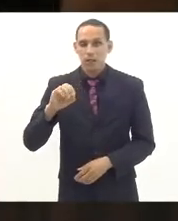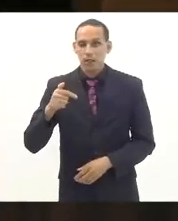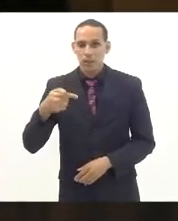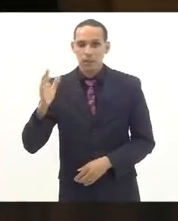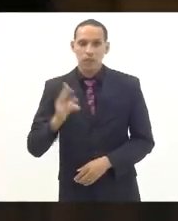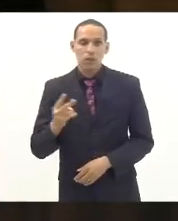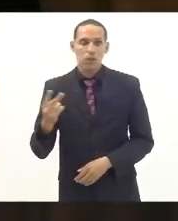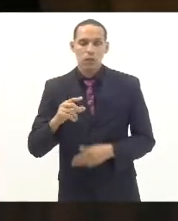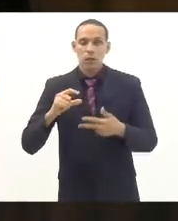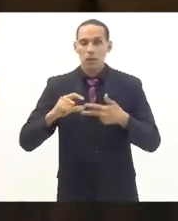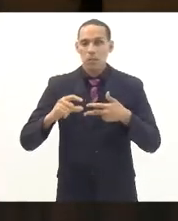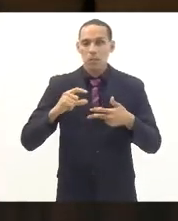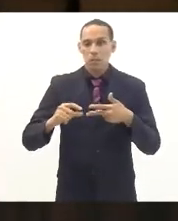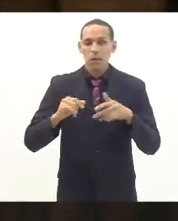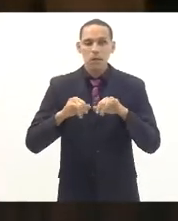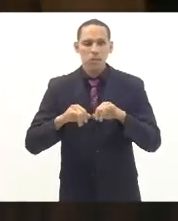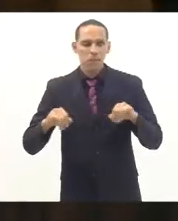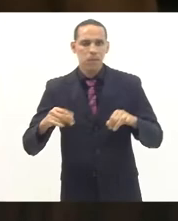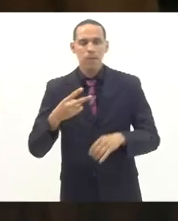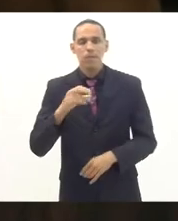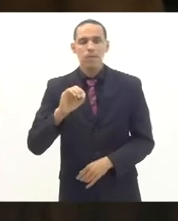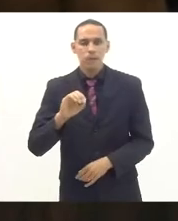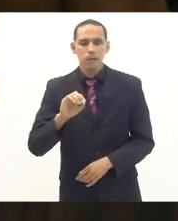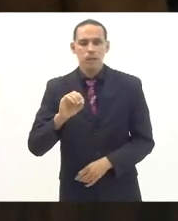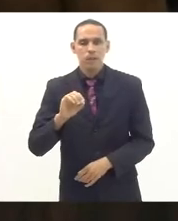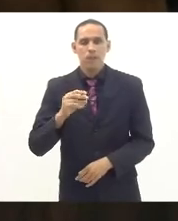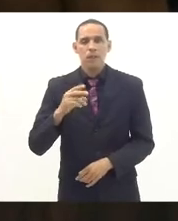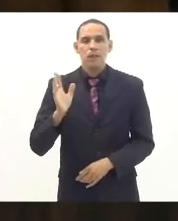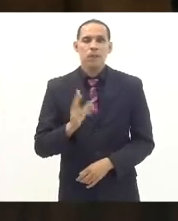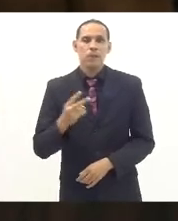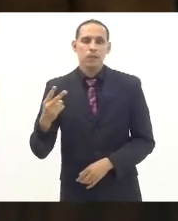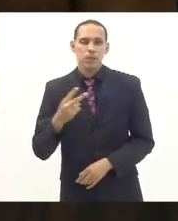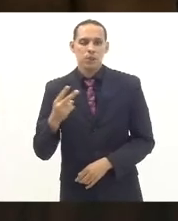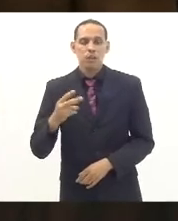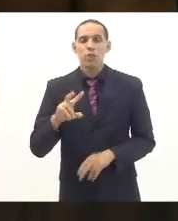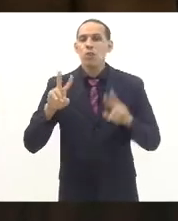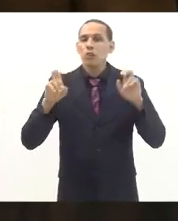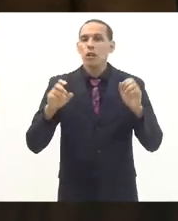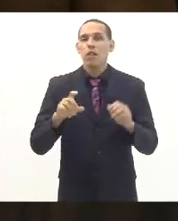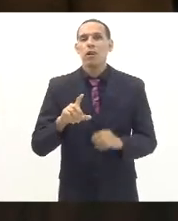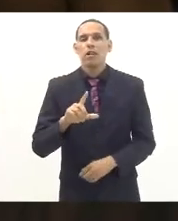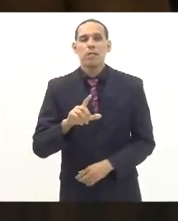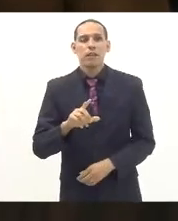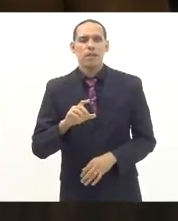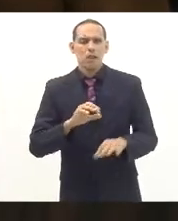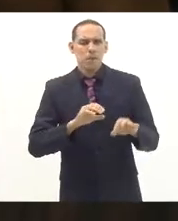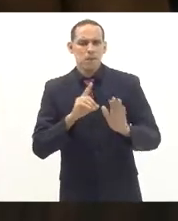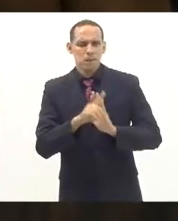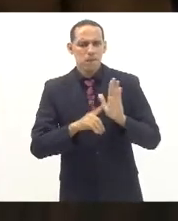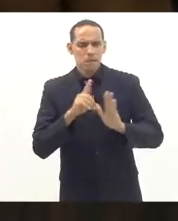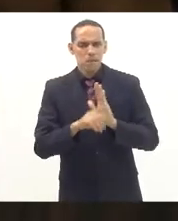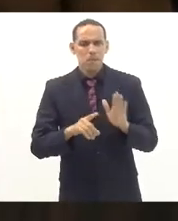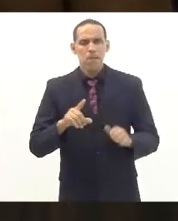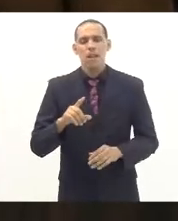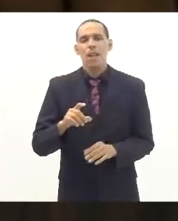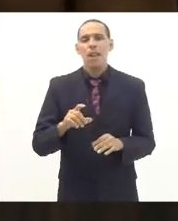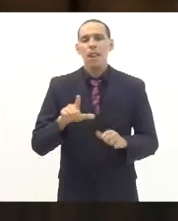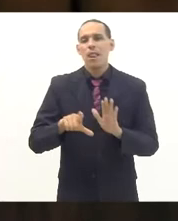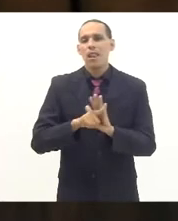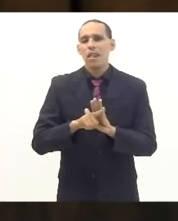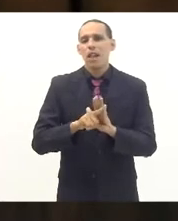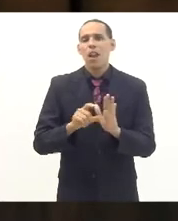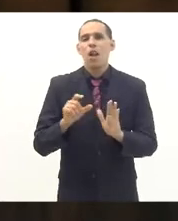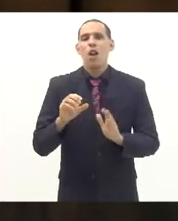22 de autoria do Poder Executivo mensagem 20 e 22 que dispõe sobre as diretrizes para a elaboração da lei do orçamento anual de